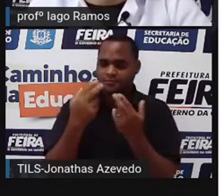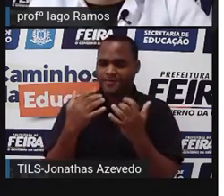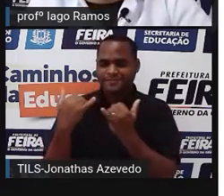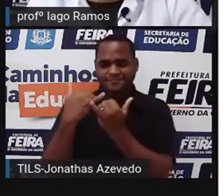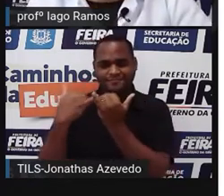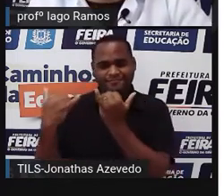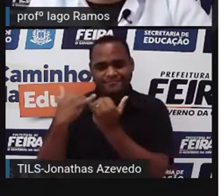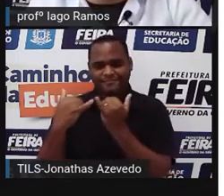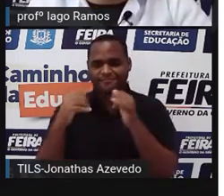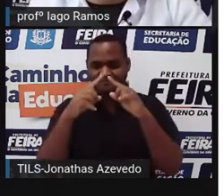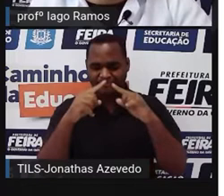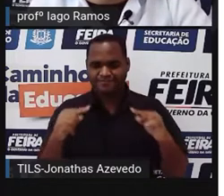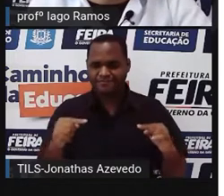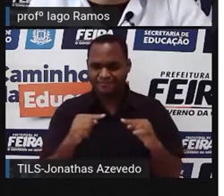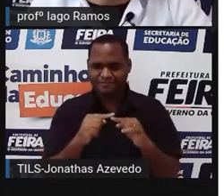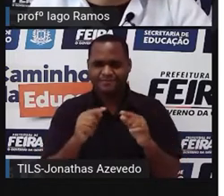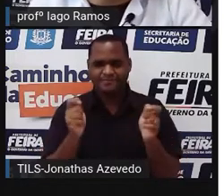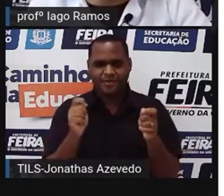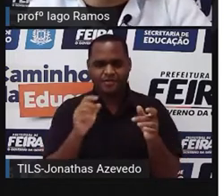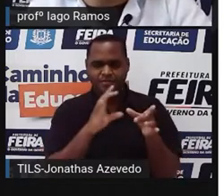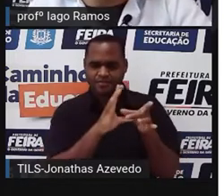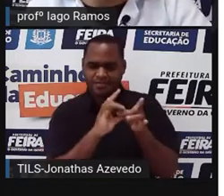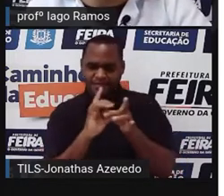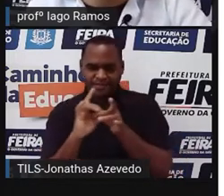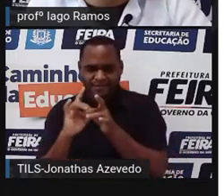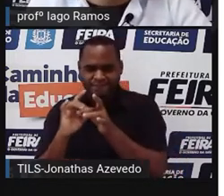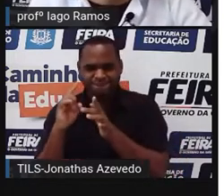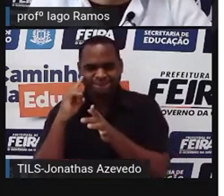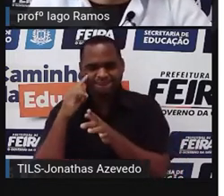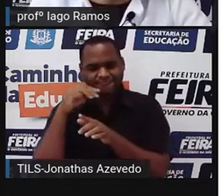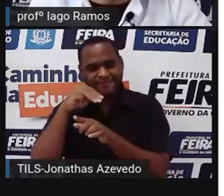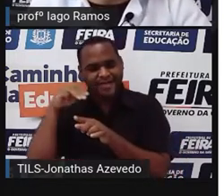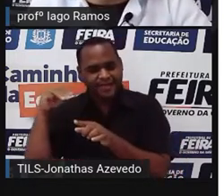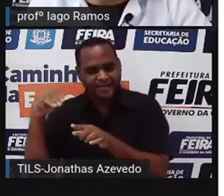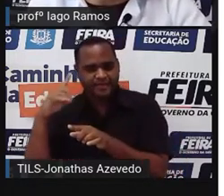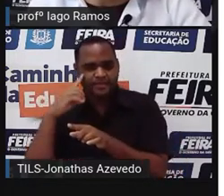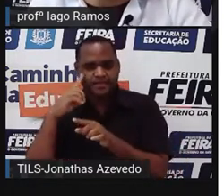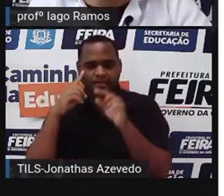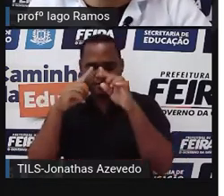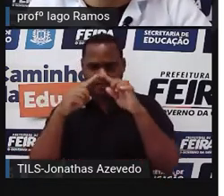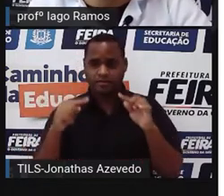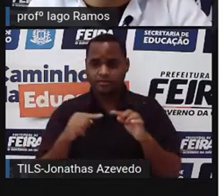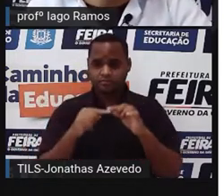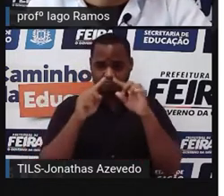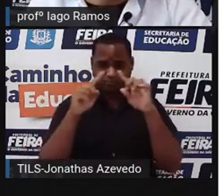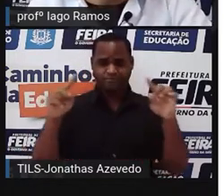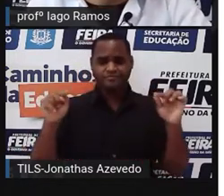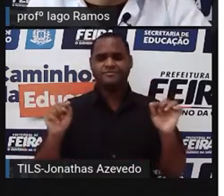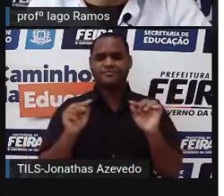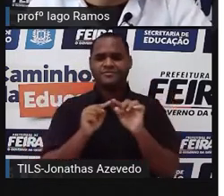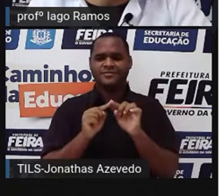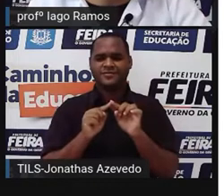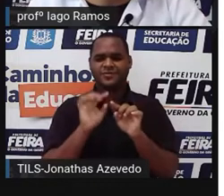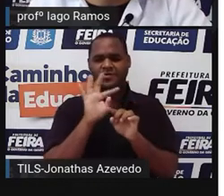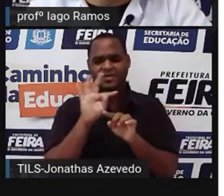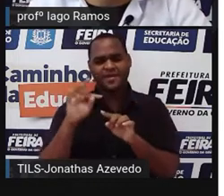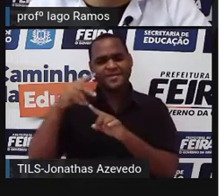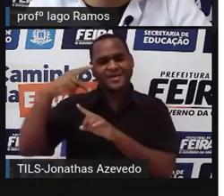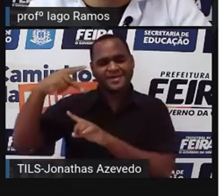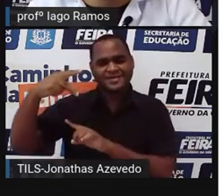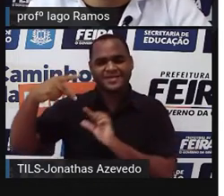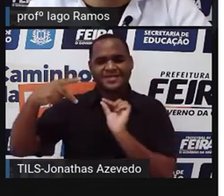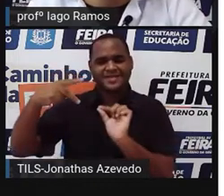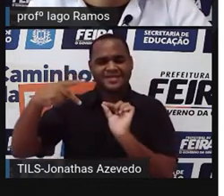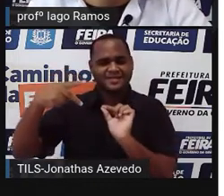triângulos. Professor, relações métricas, triângulo retângulo, teorema de Pitágoras.